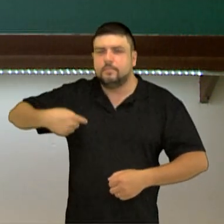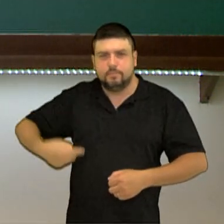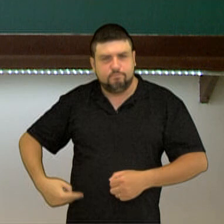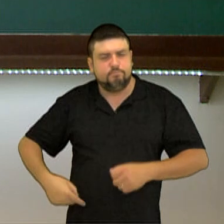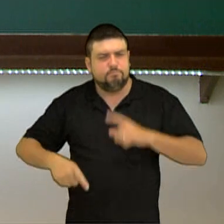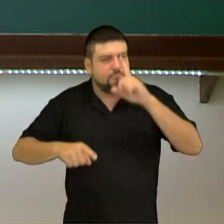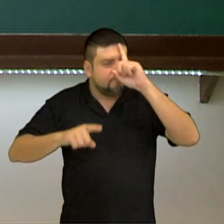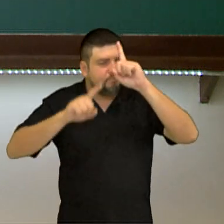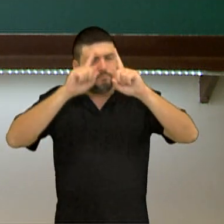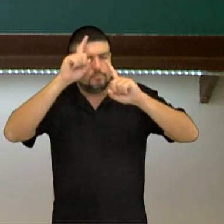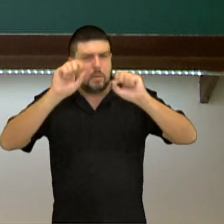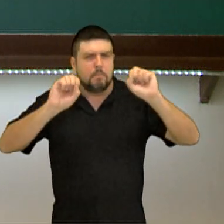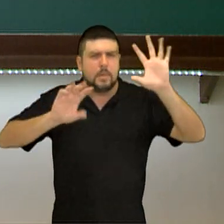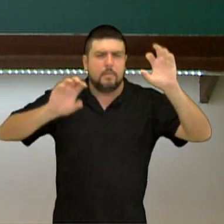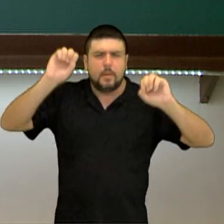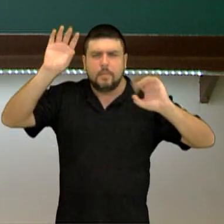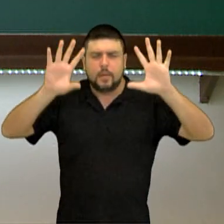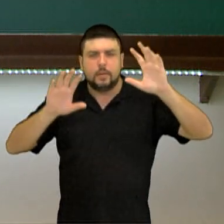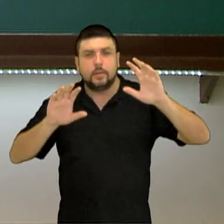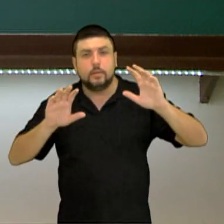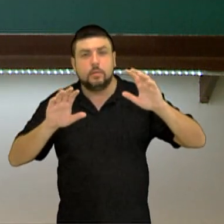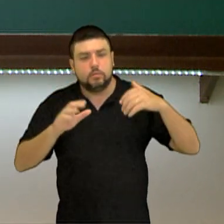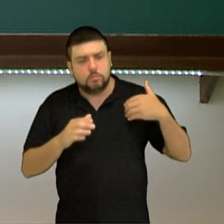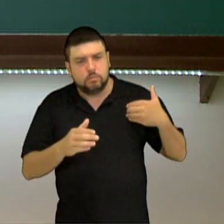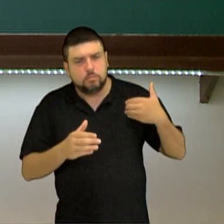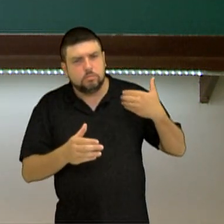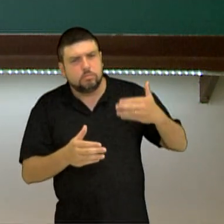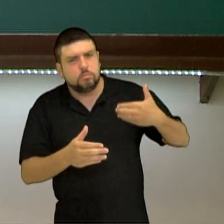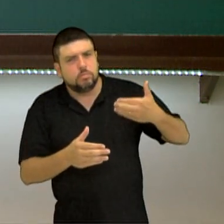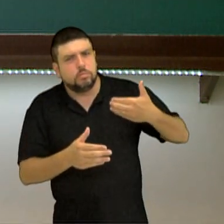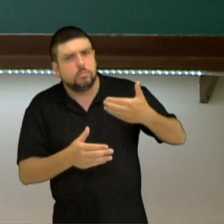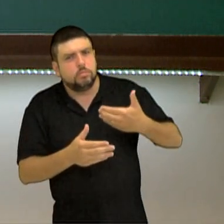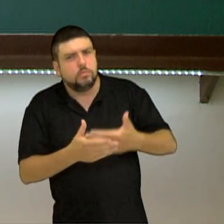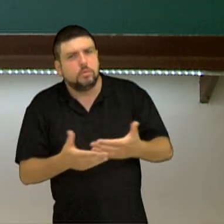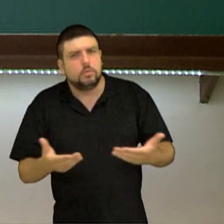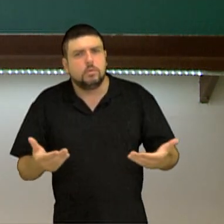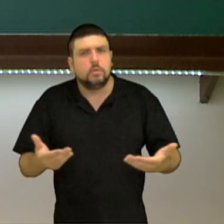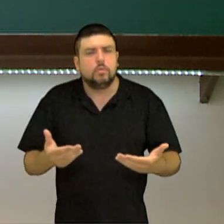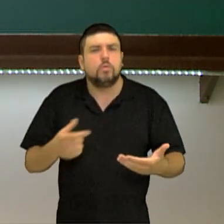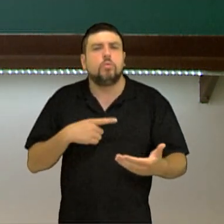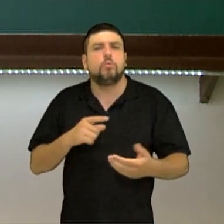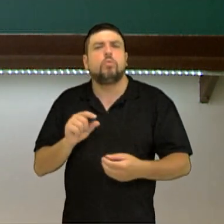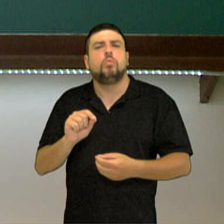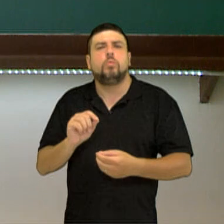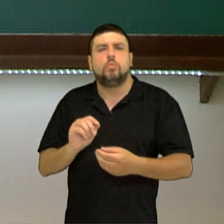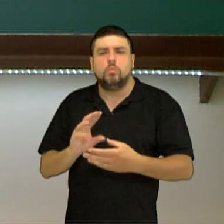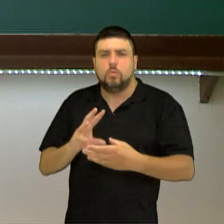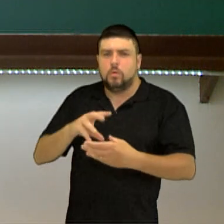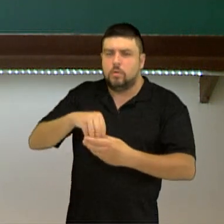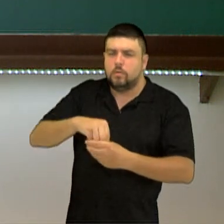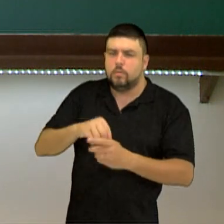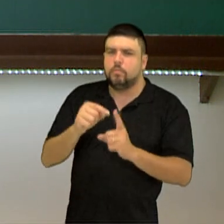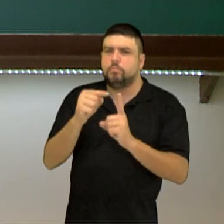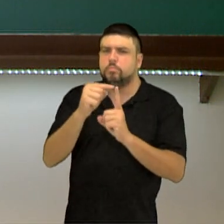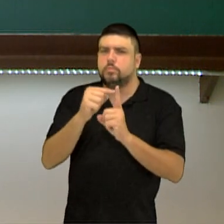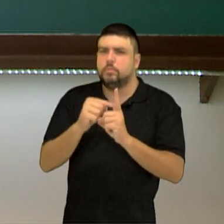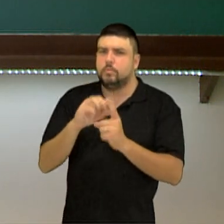de artifício e de lá para cá eles foram introduzidos em vários tipos de